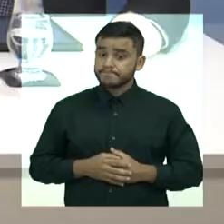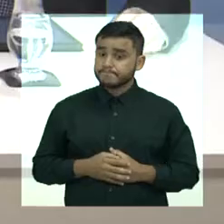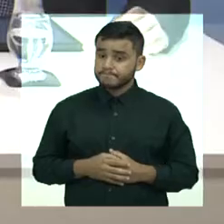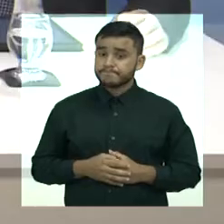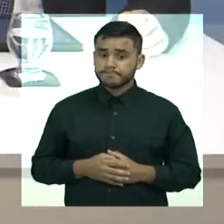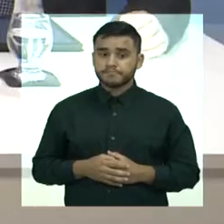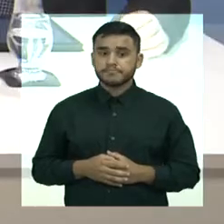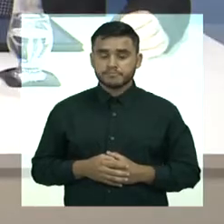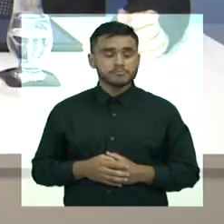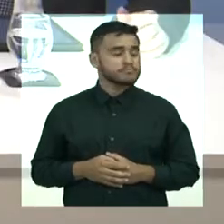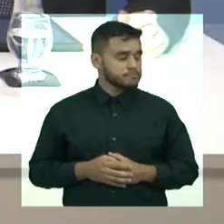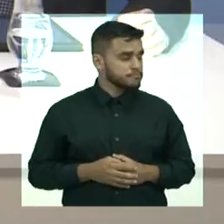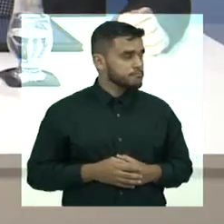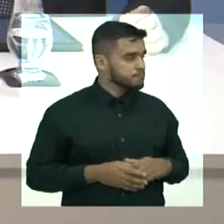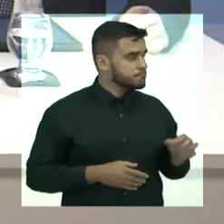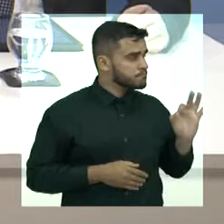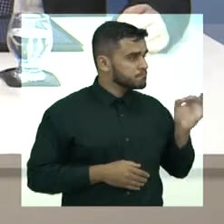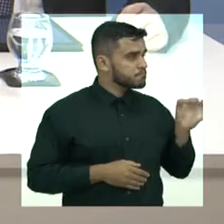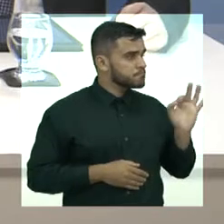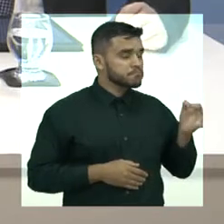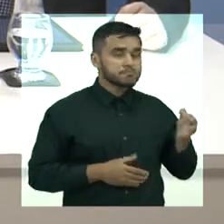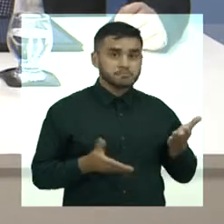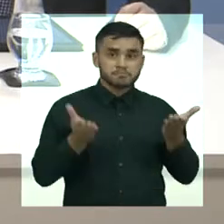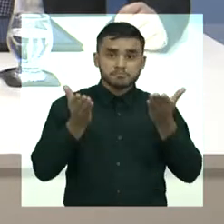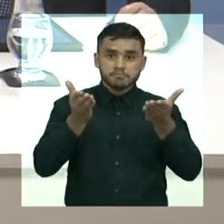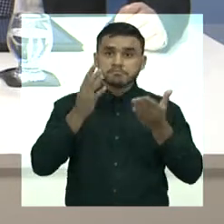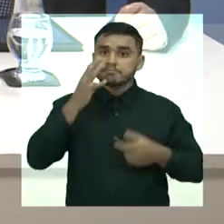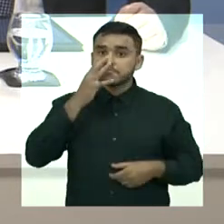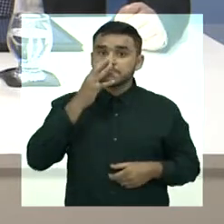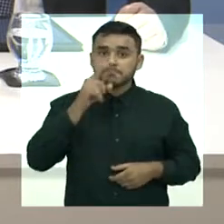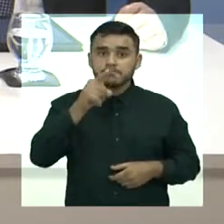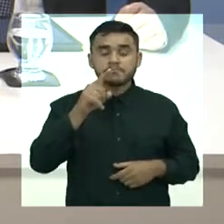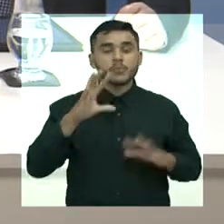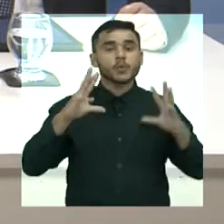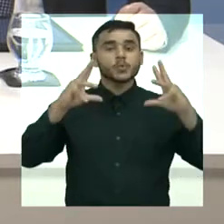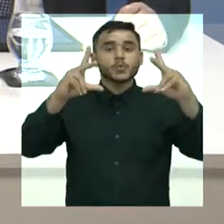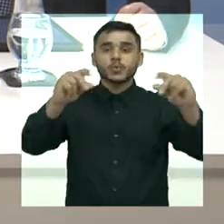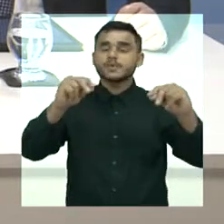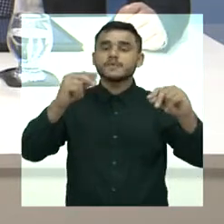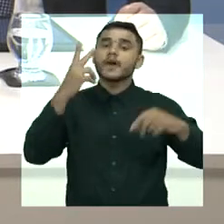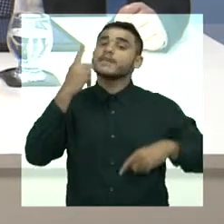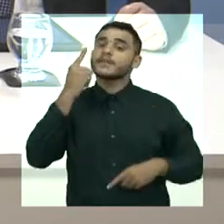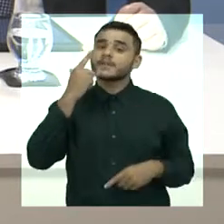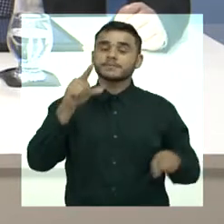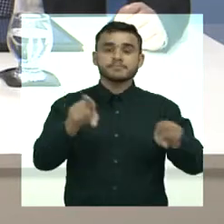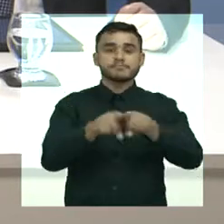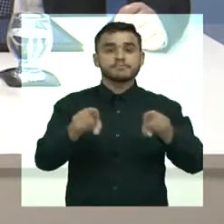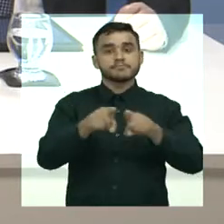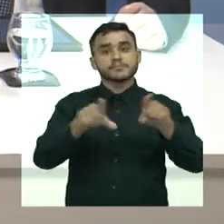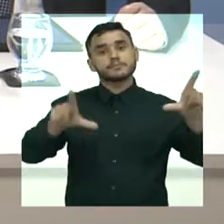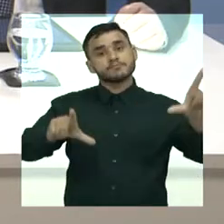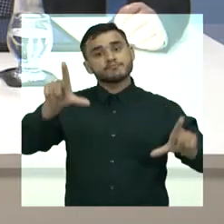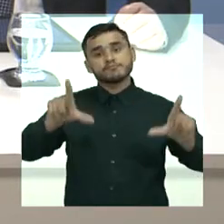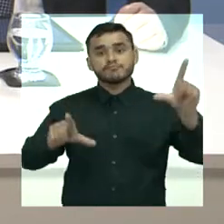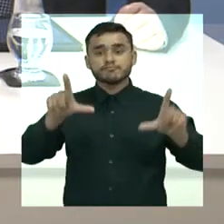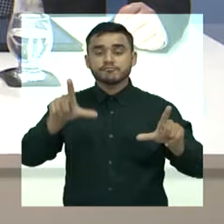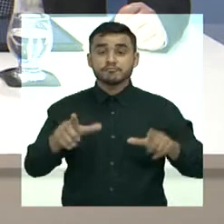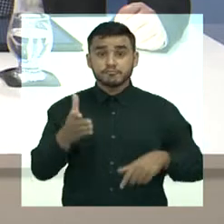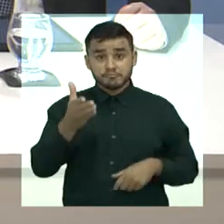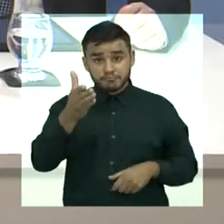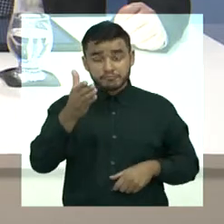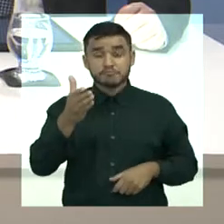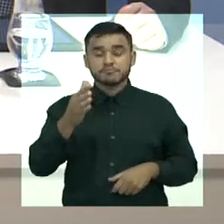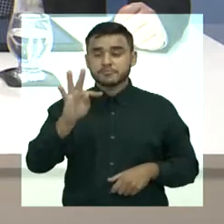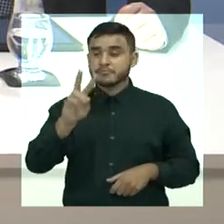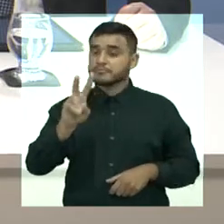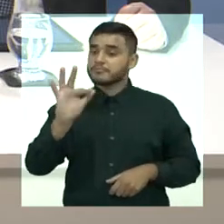para Fortaleza, região metropolitana e todo o estado do Ceará. Para Fortaleza e região metropolitana pela TV